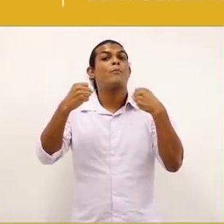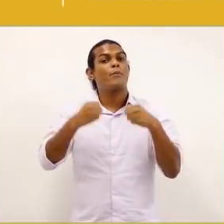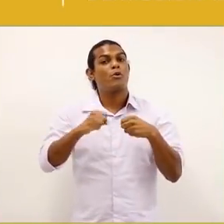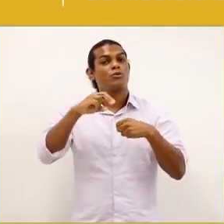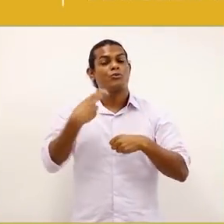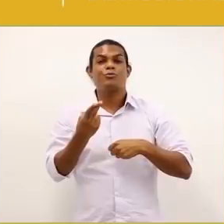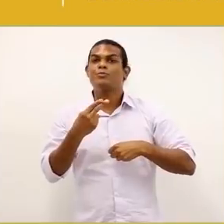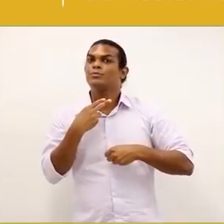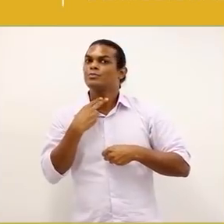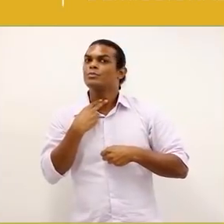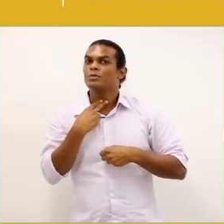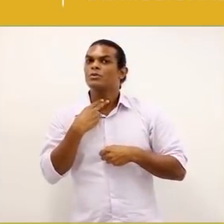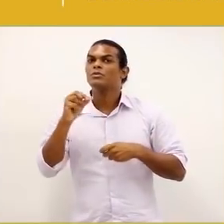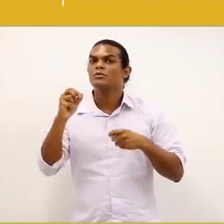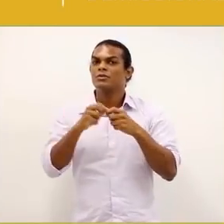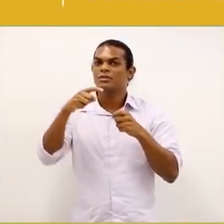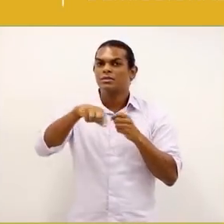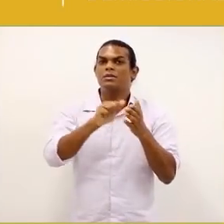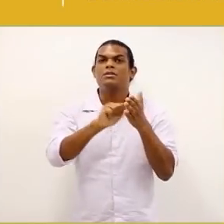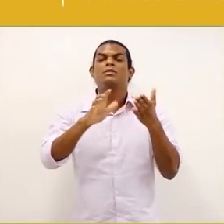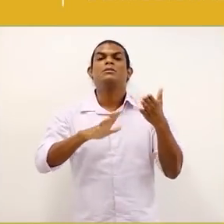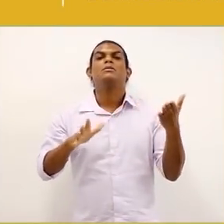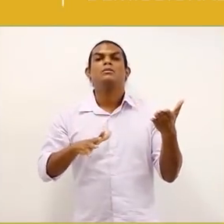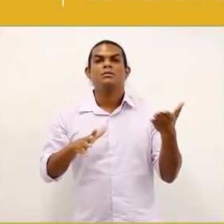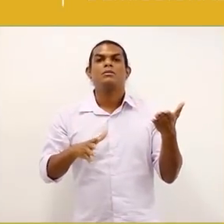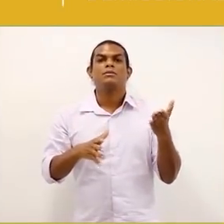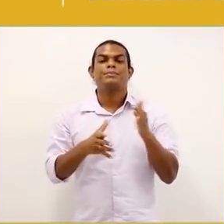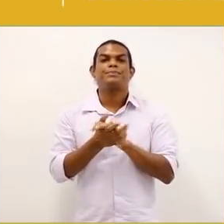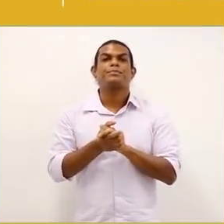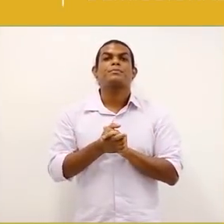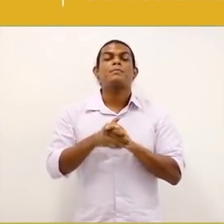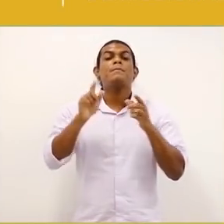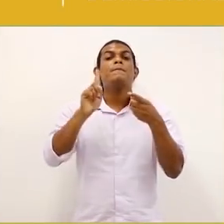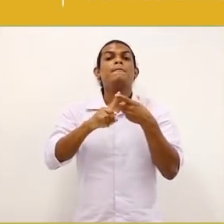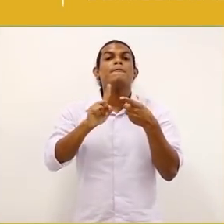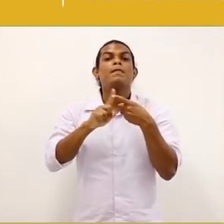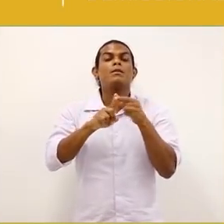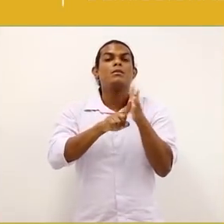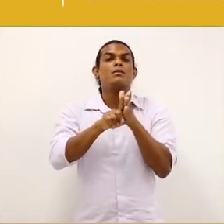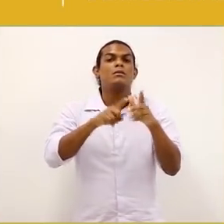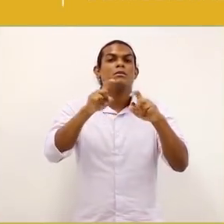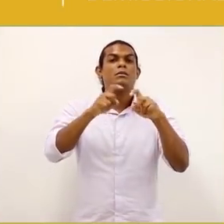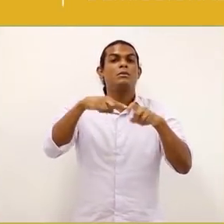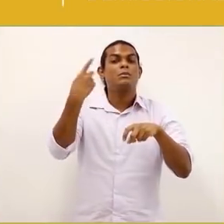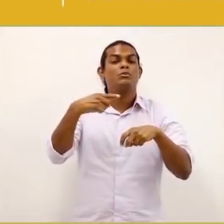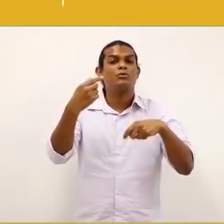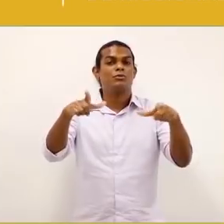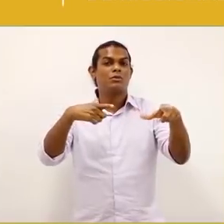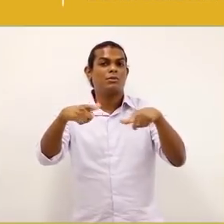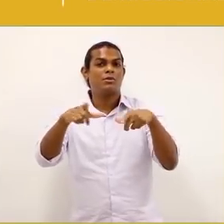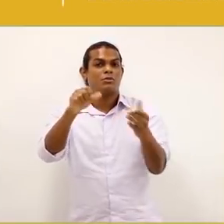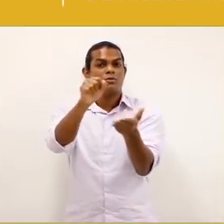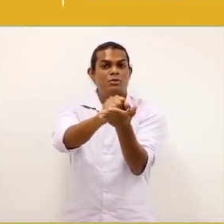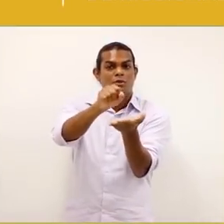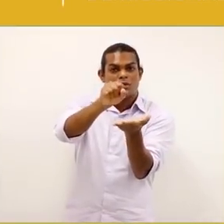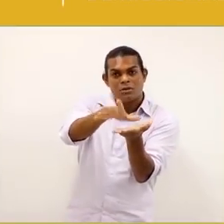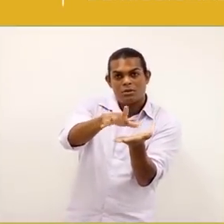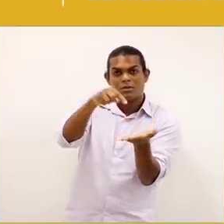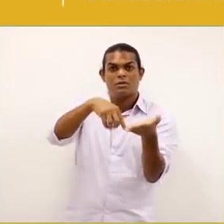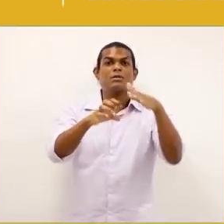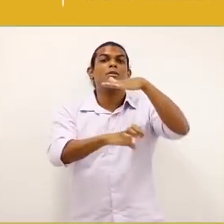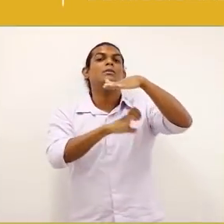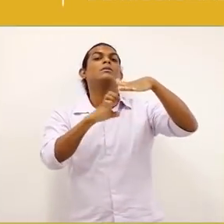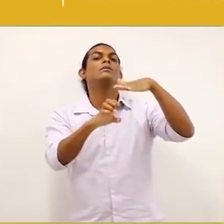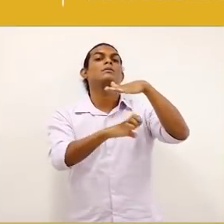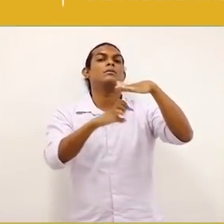exame demissional, é quando ele vai ser dispensado da empresa. Quando ele é dispensado da empresa também é feito um exame demissional, para mostrar